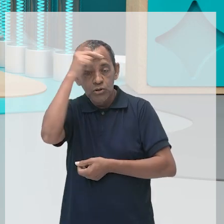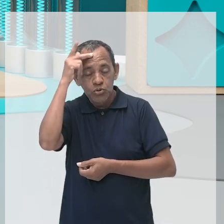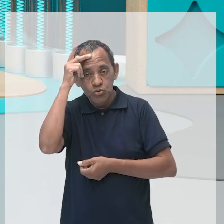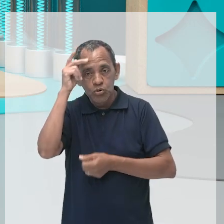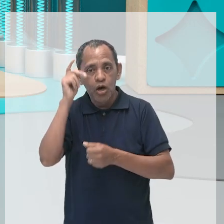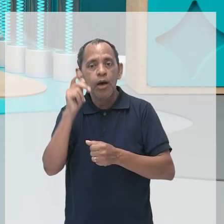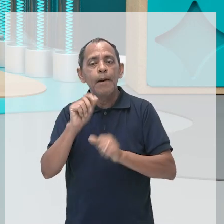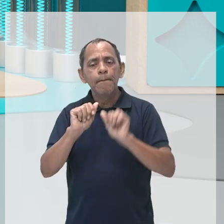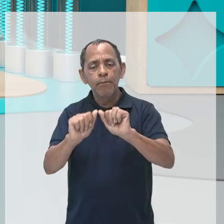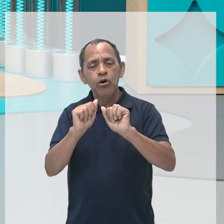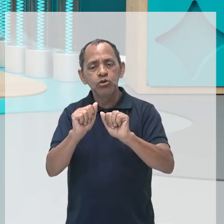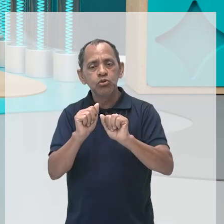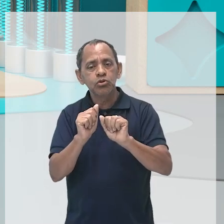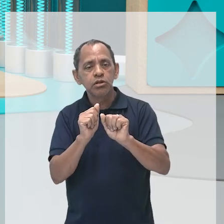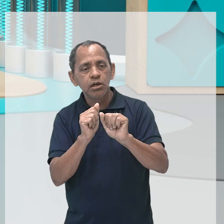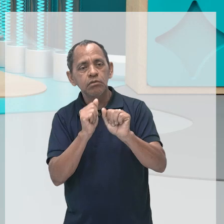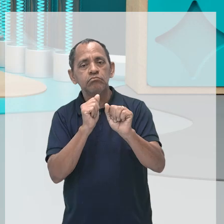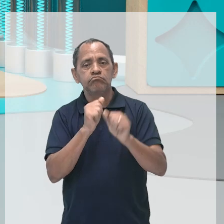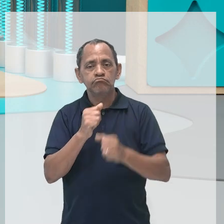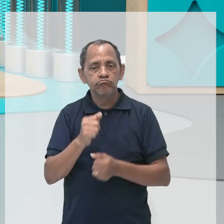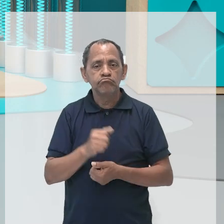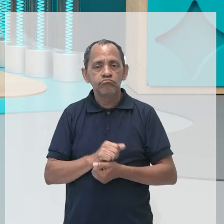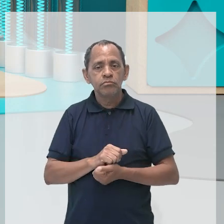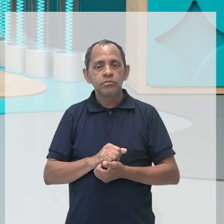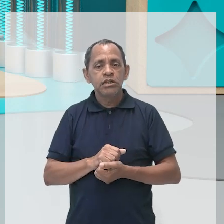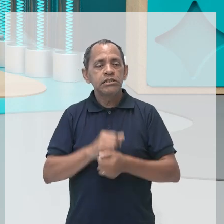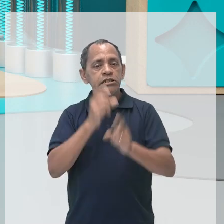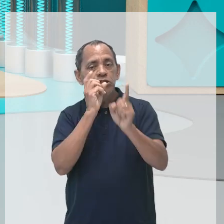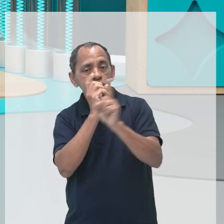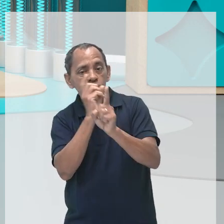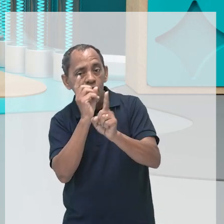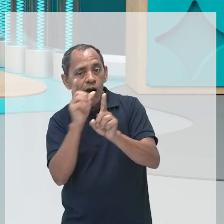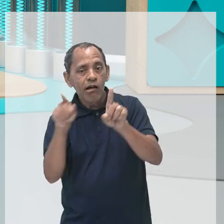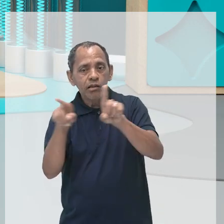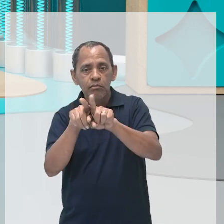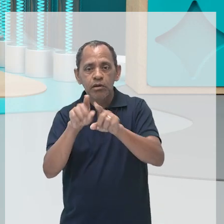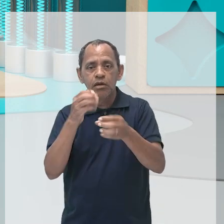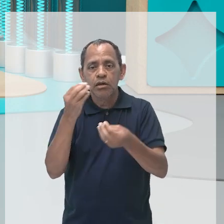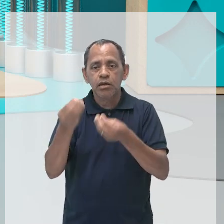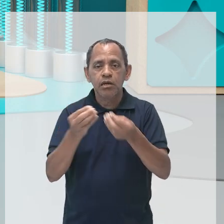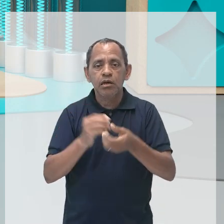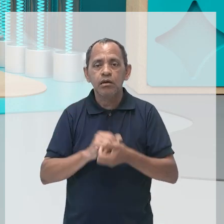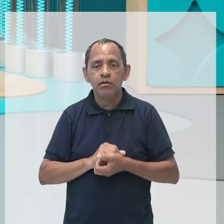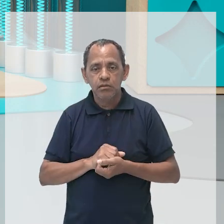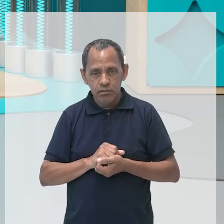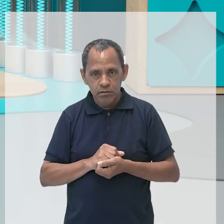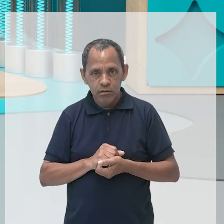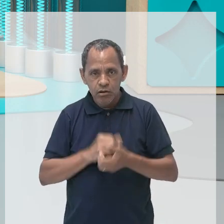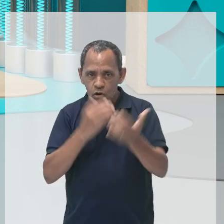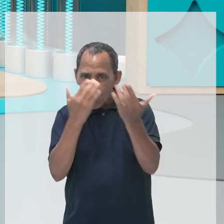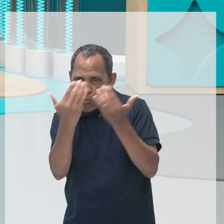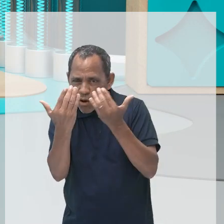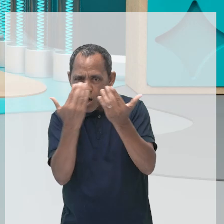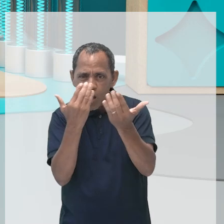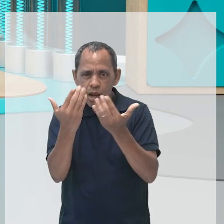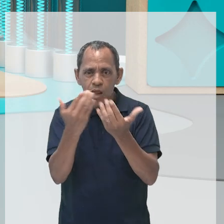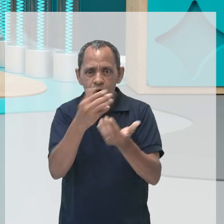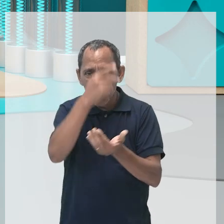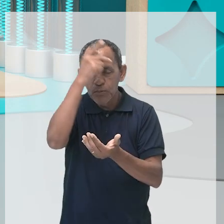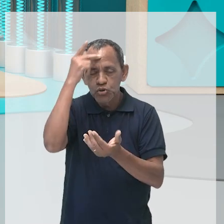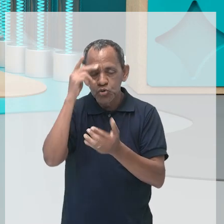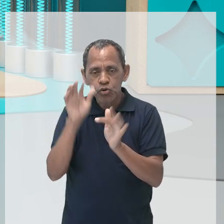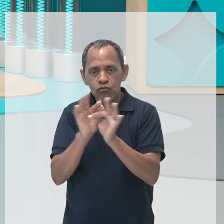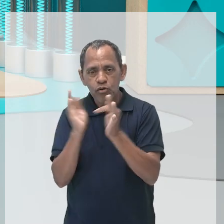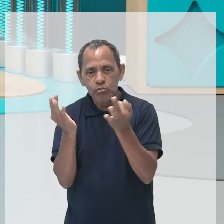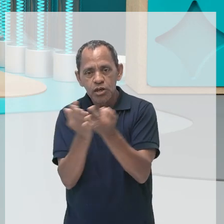se identifique com esta mulher, com esta criança, vendo que é uma família, então ele possui também uma família, então se constrói toda